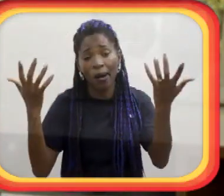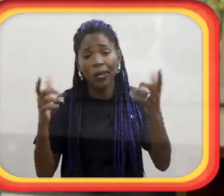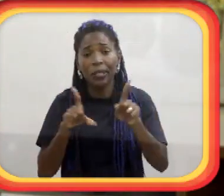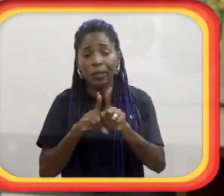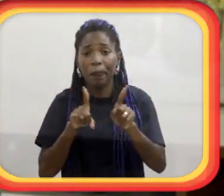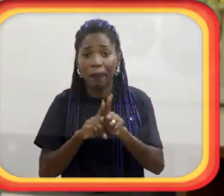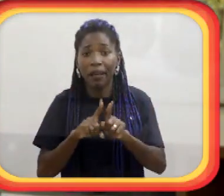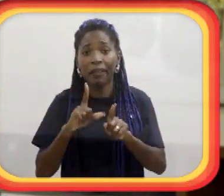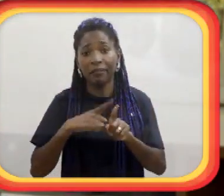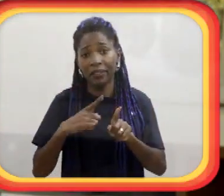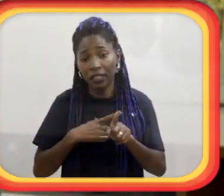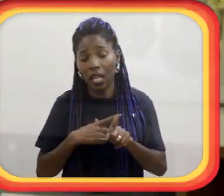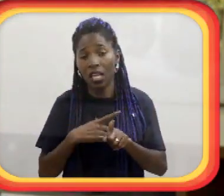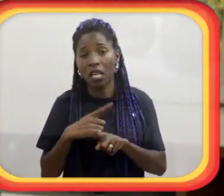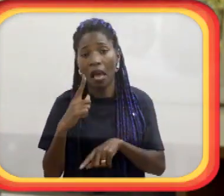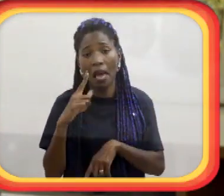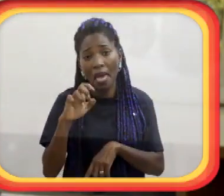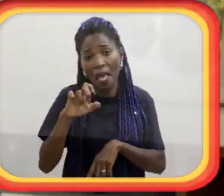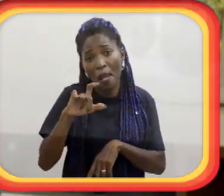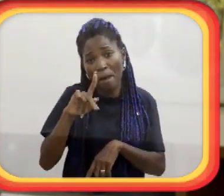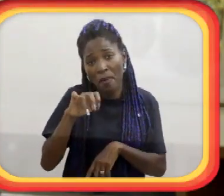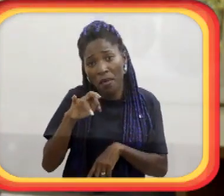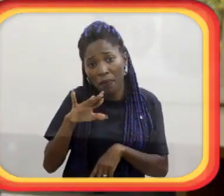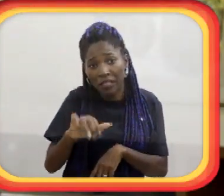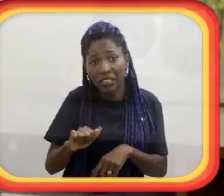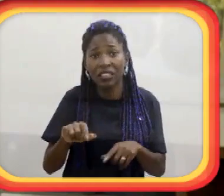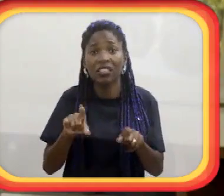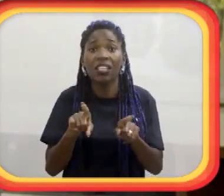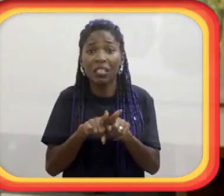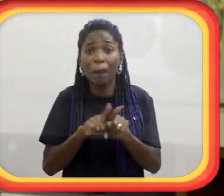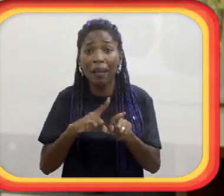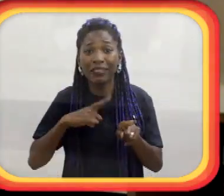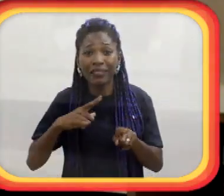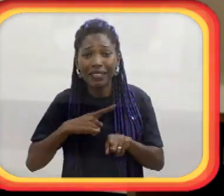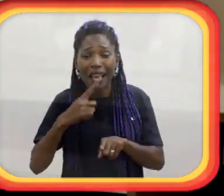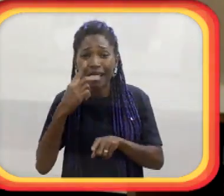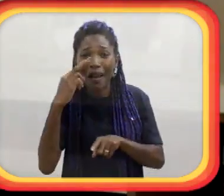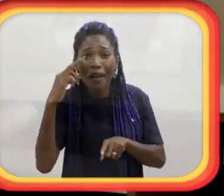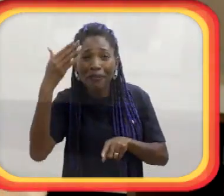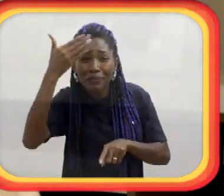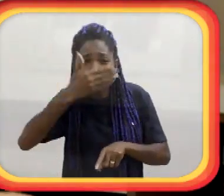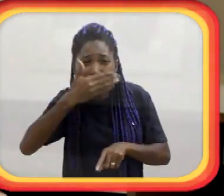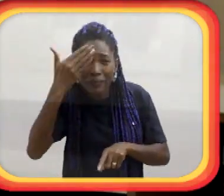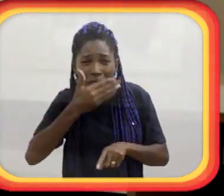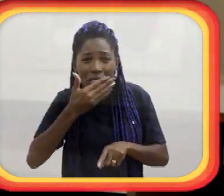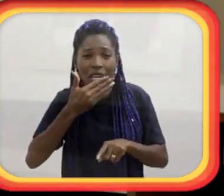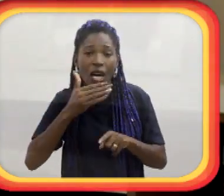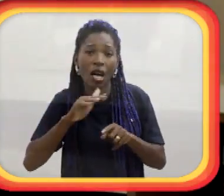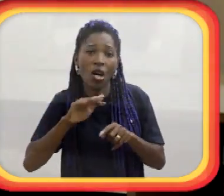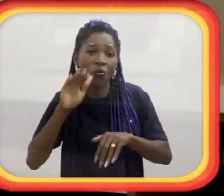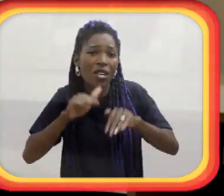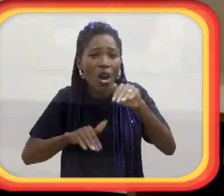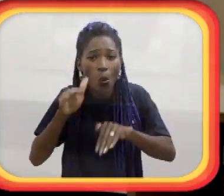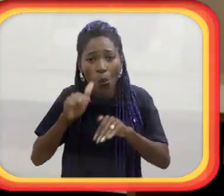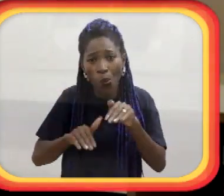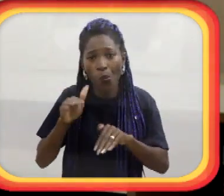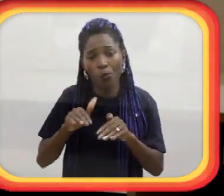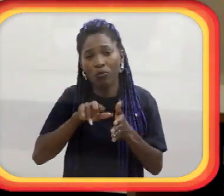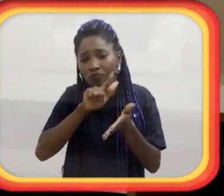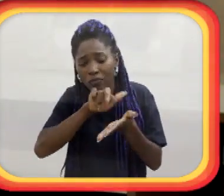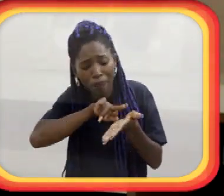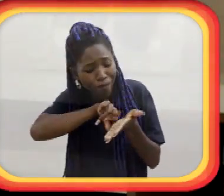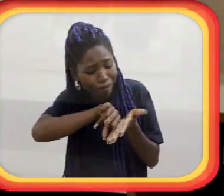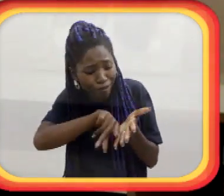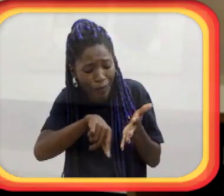epilepsia de difícil controle, tem visão subnormal, tem disfagia. Isso não diz tudo da Alice, né? Diz algumas